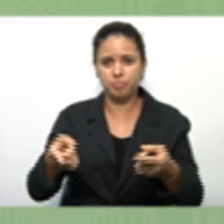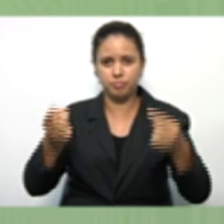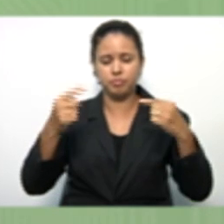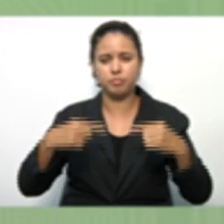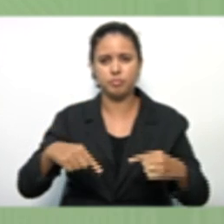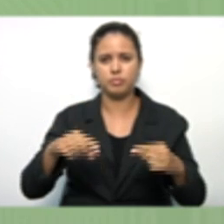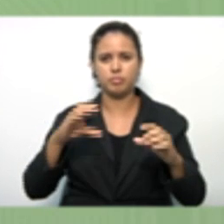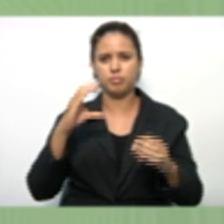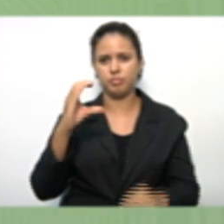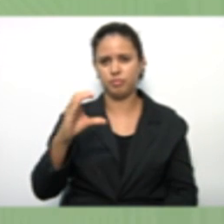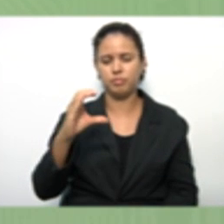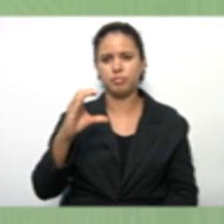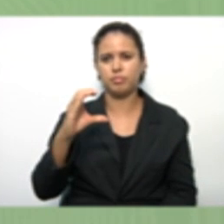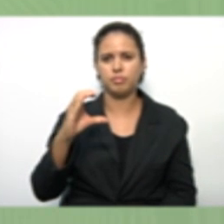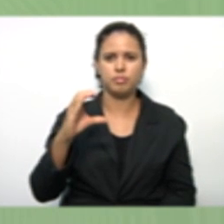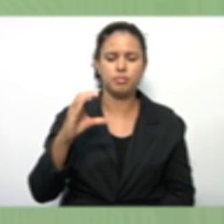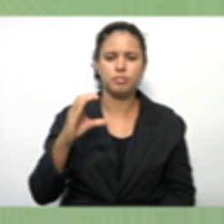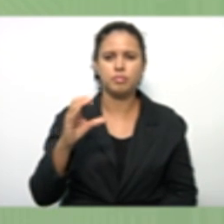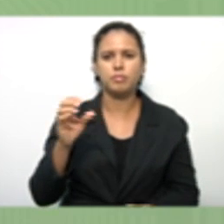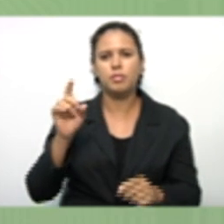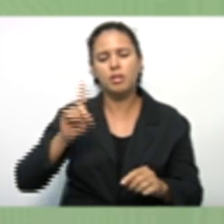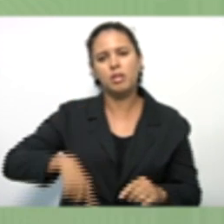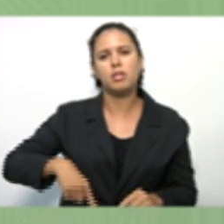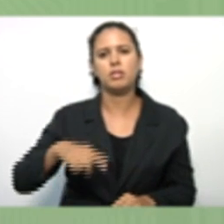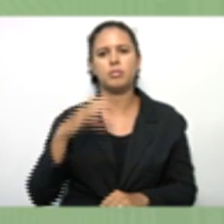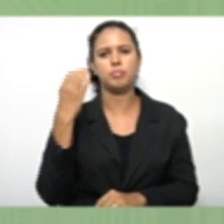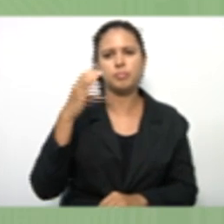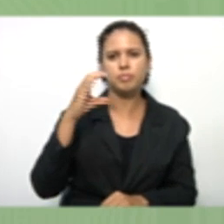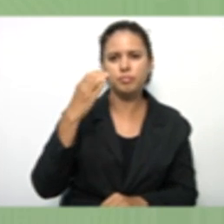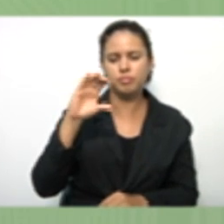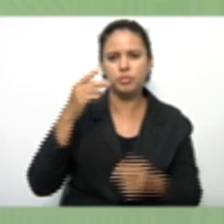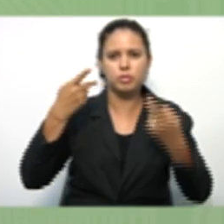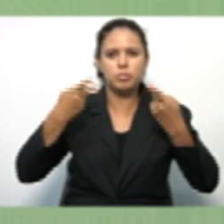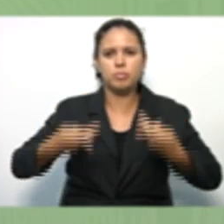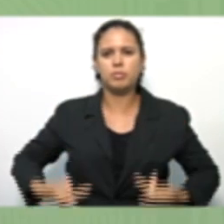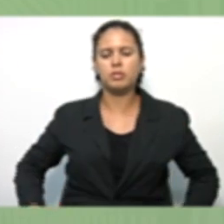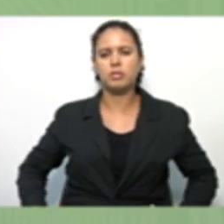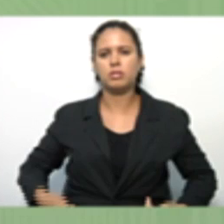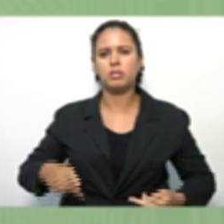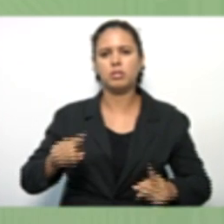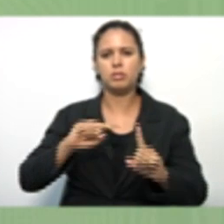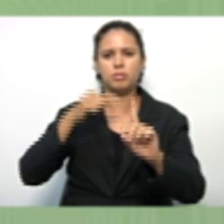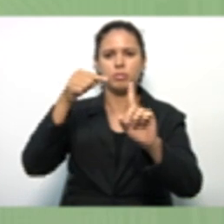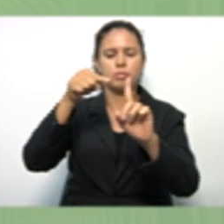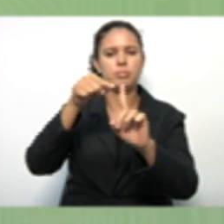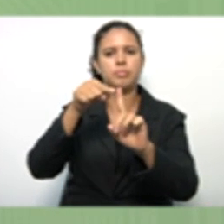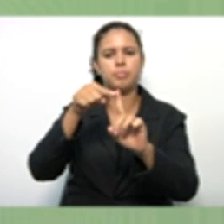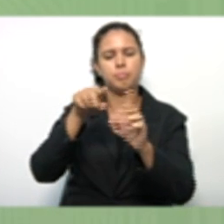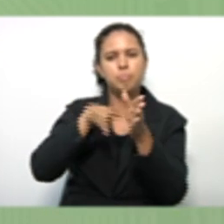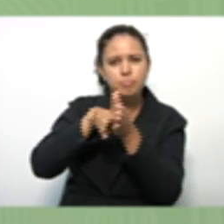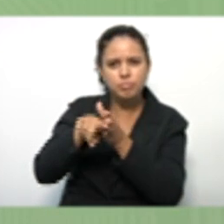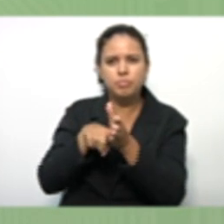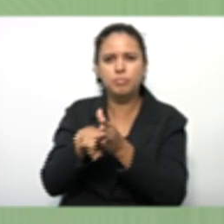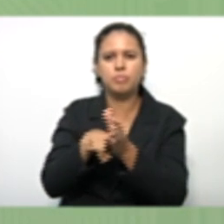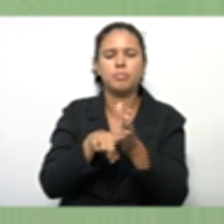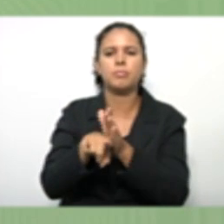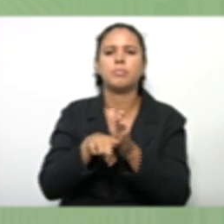C. É uma ciência humana que tem por objetivo